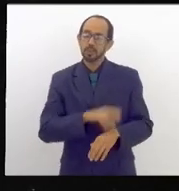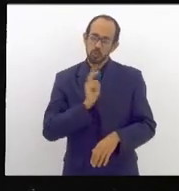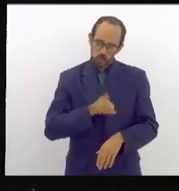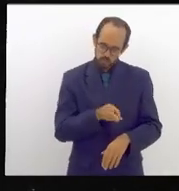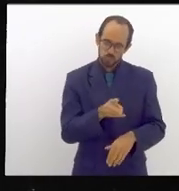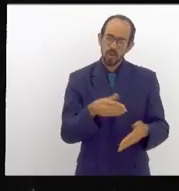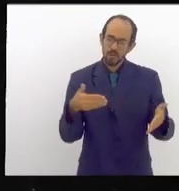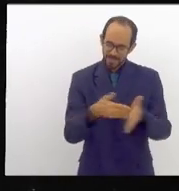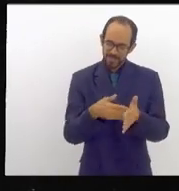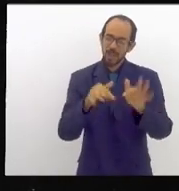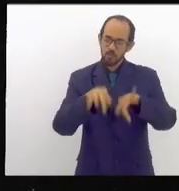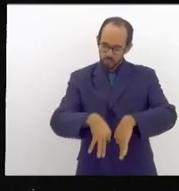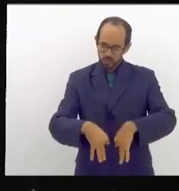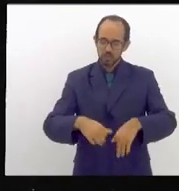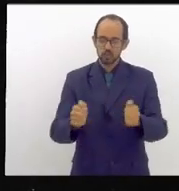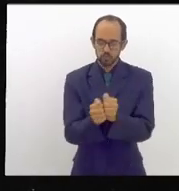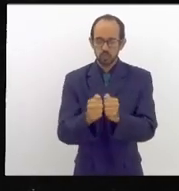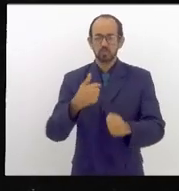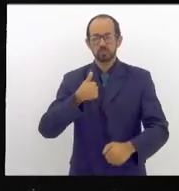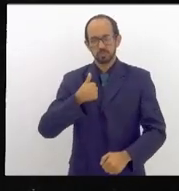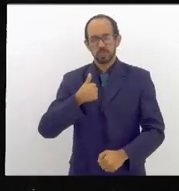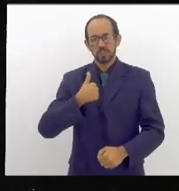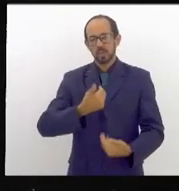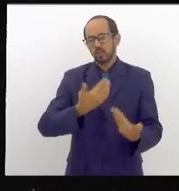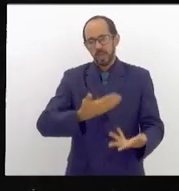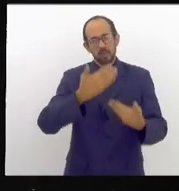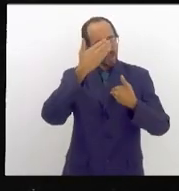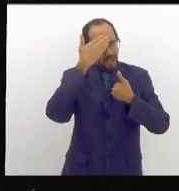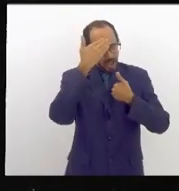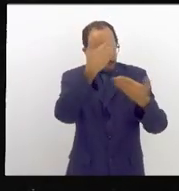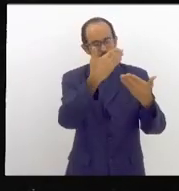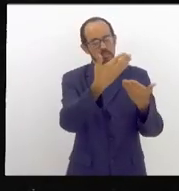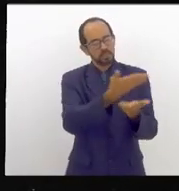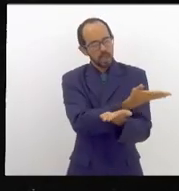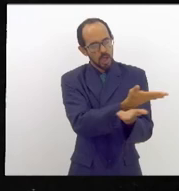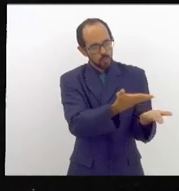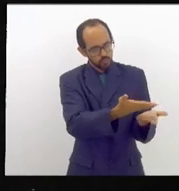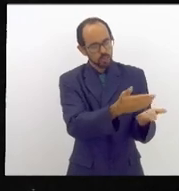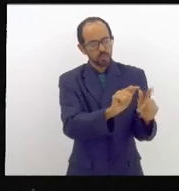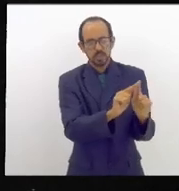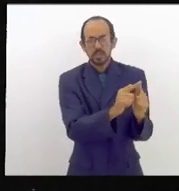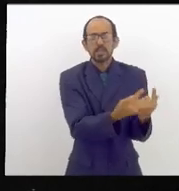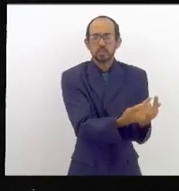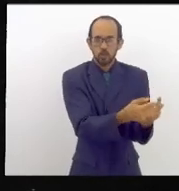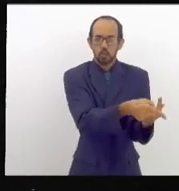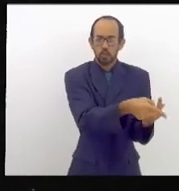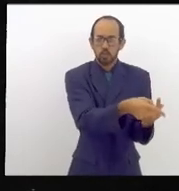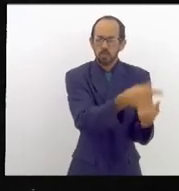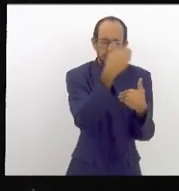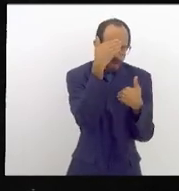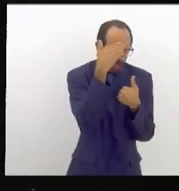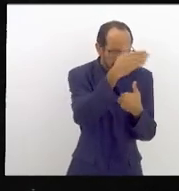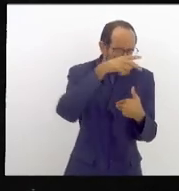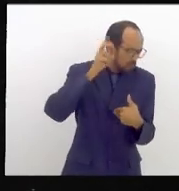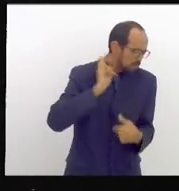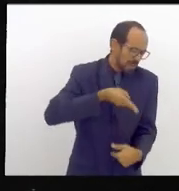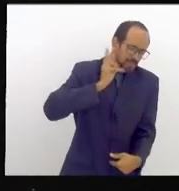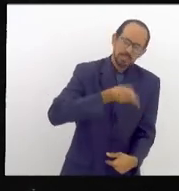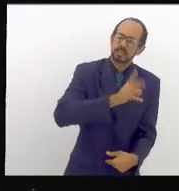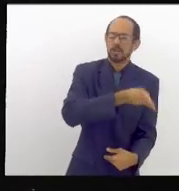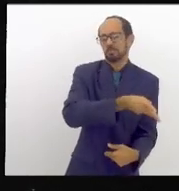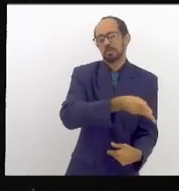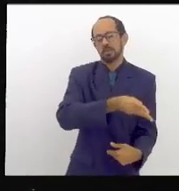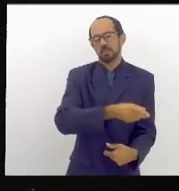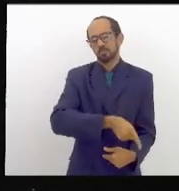e eu quero aqui agradecer a vocês a minha gratidão eterna vocês que seguraram